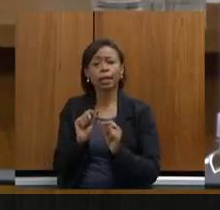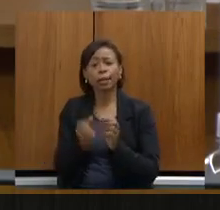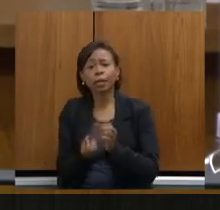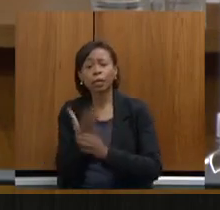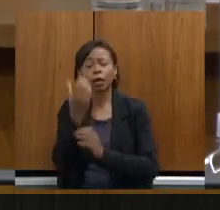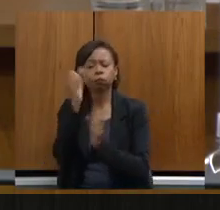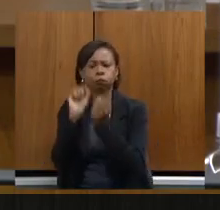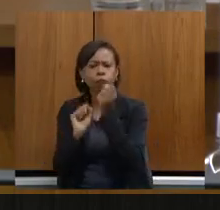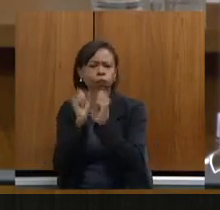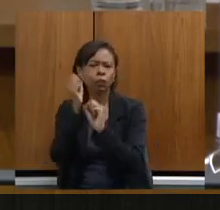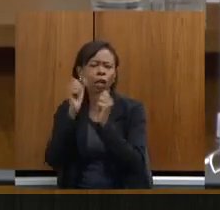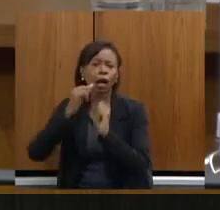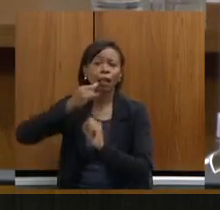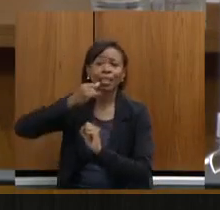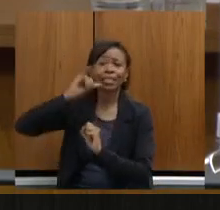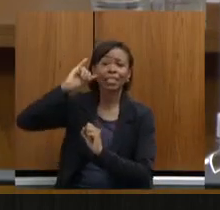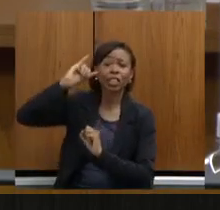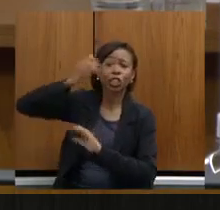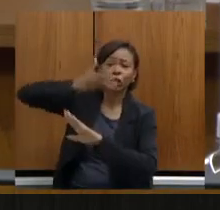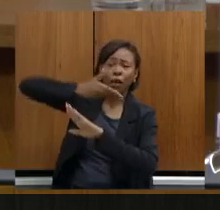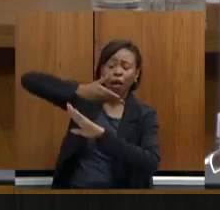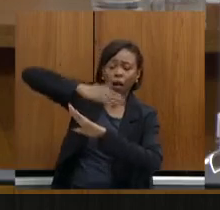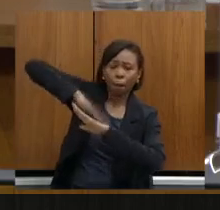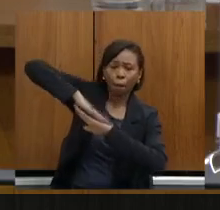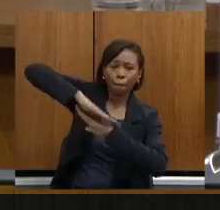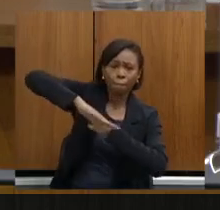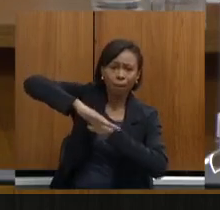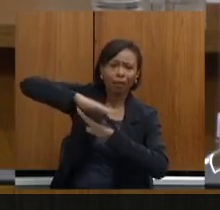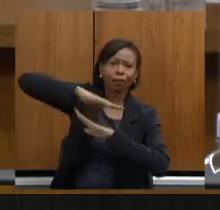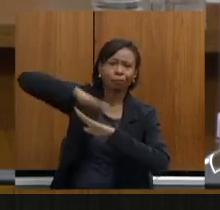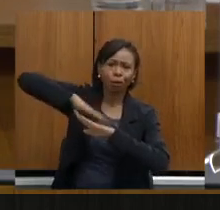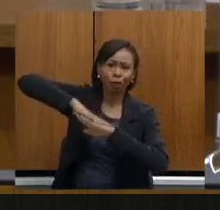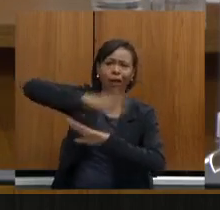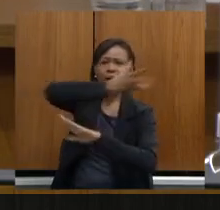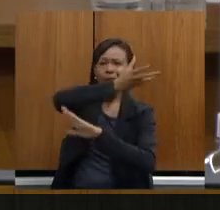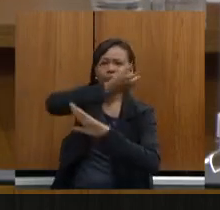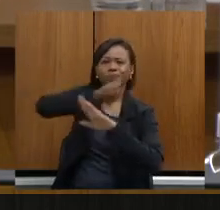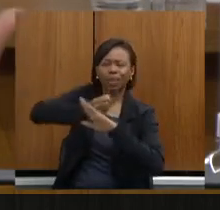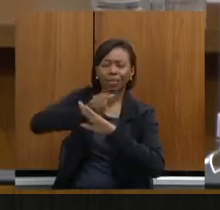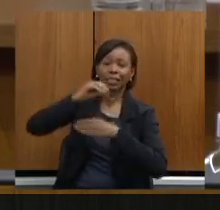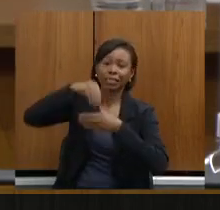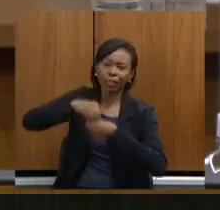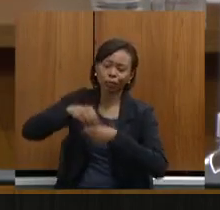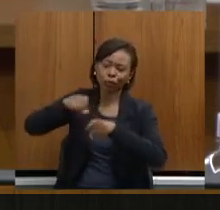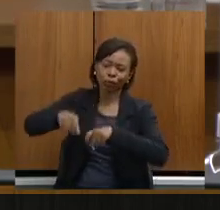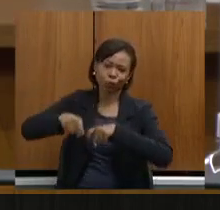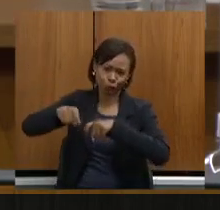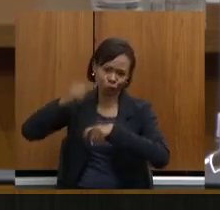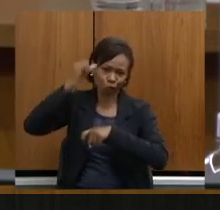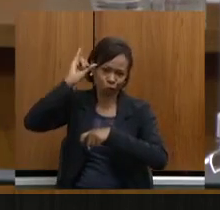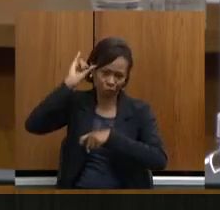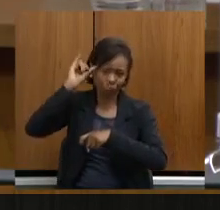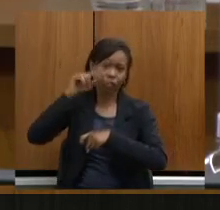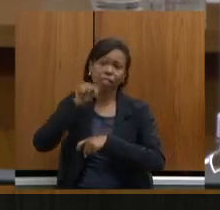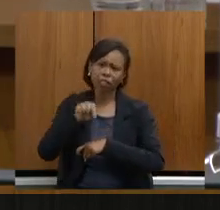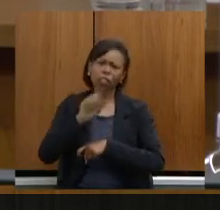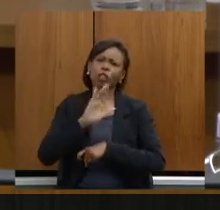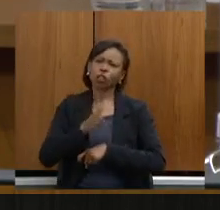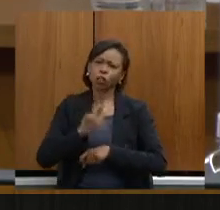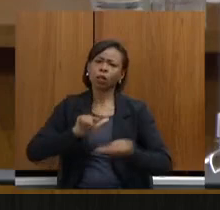unidades de produção de energia falta voltar que a nossa propriedades rurais fez trabalho já existe agora vocês vão ter oportunidade